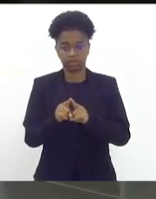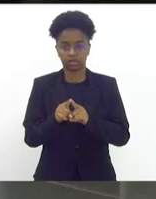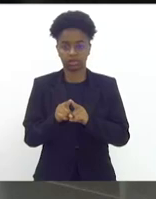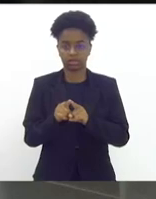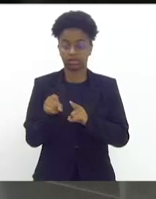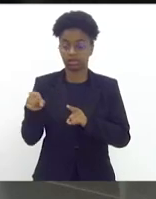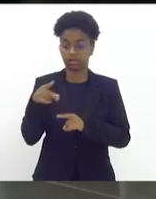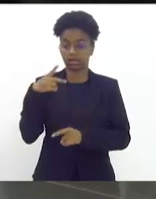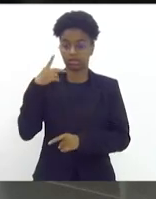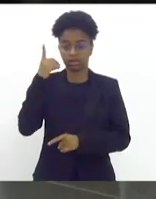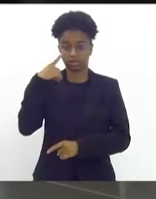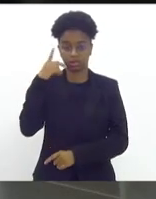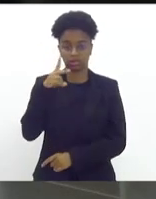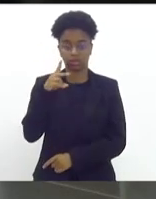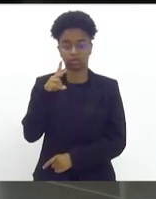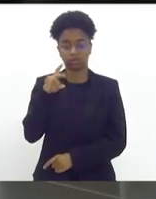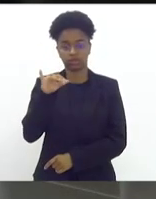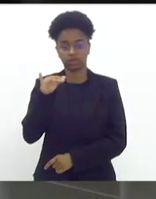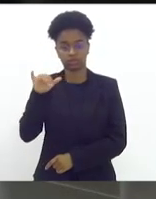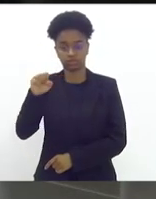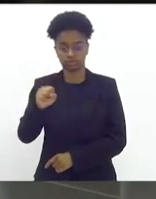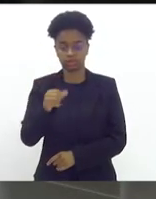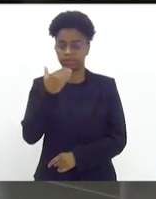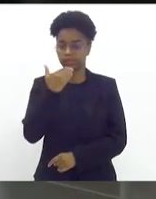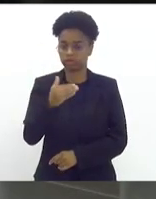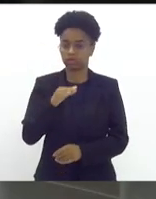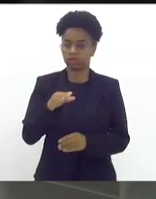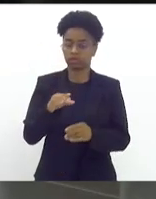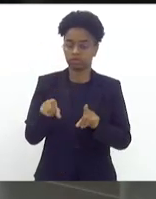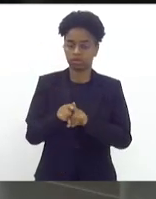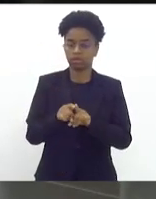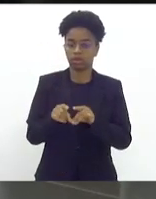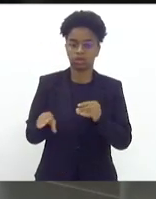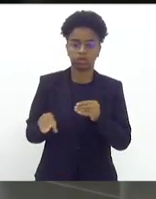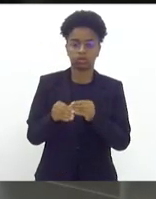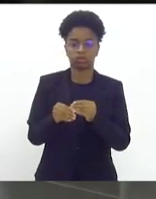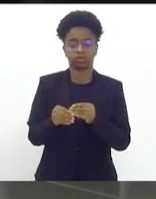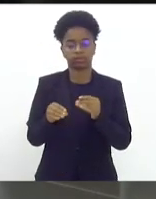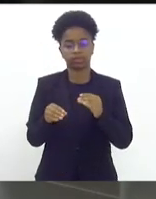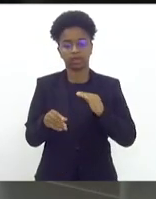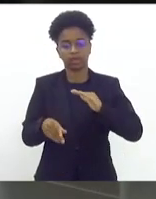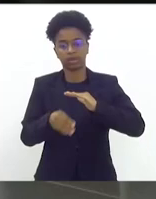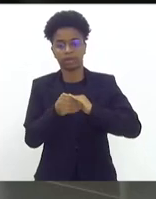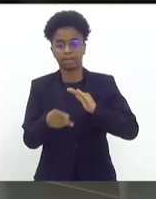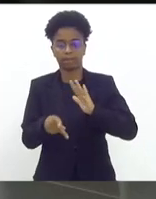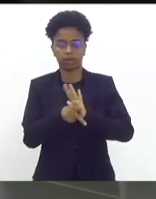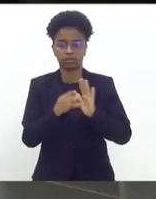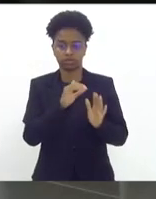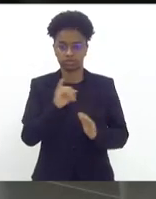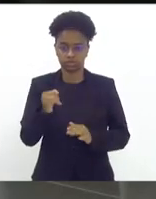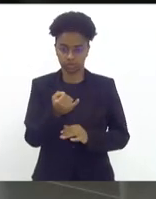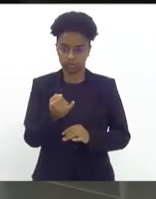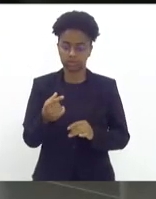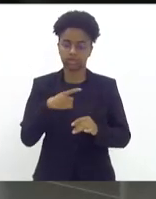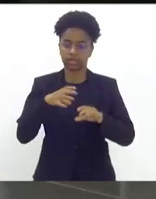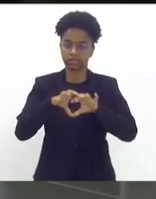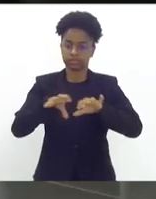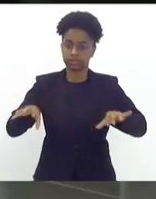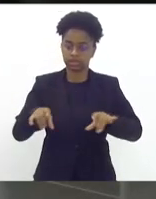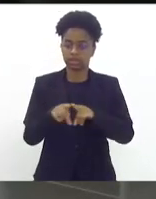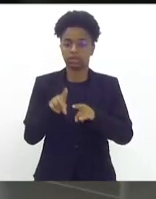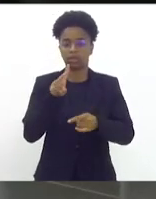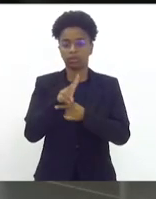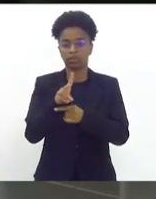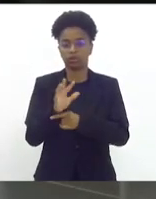deputado Vinícius Cozzolino, inserir aquela consagrada emenda da CCJ, fazendo a distinção e protegendo a